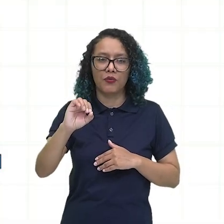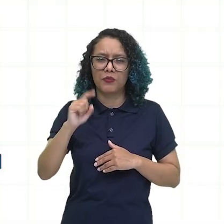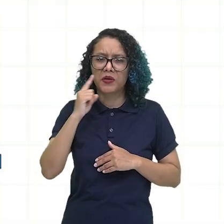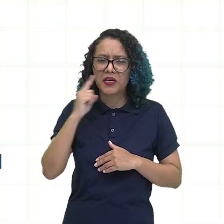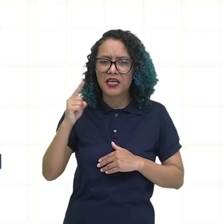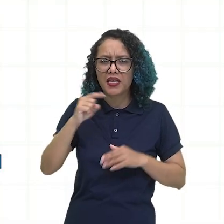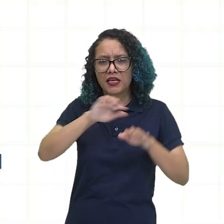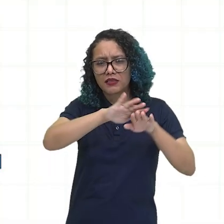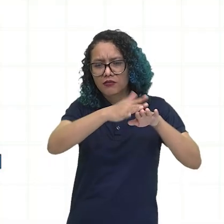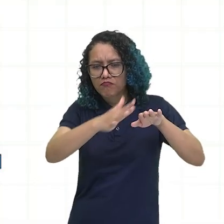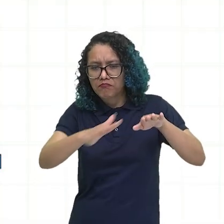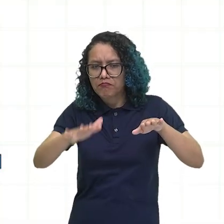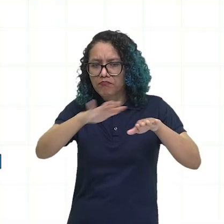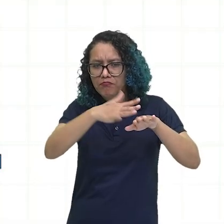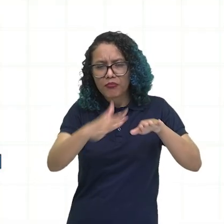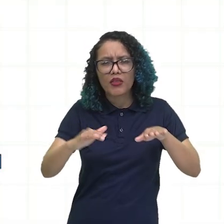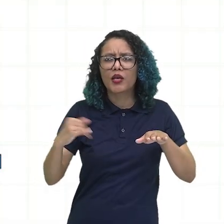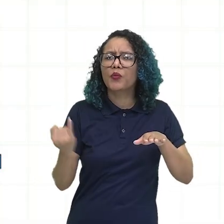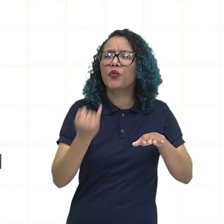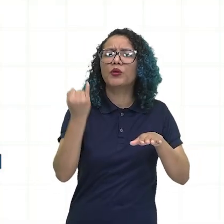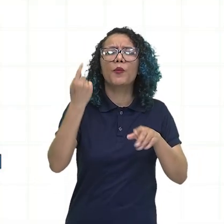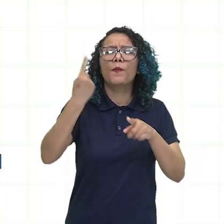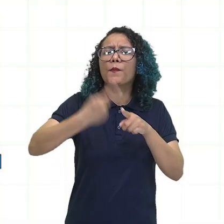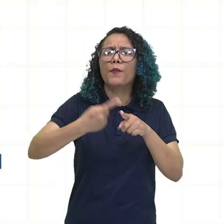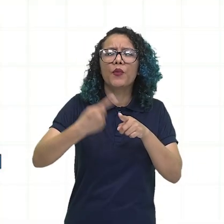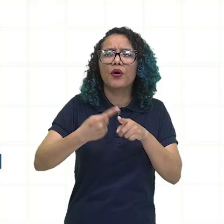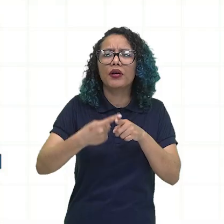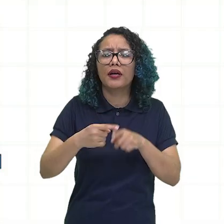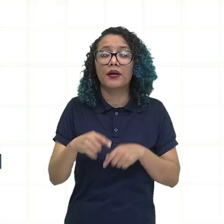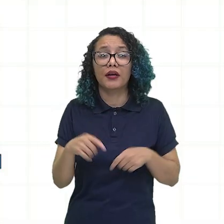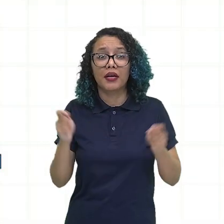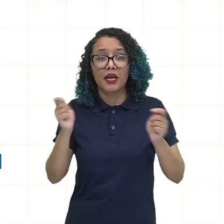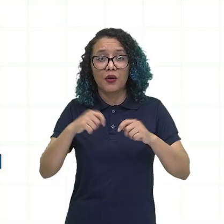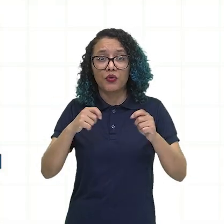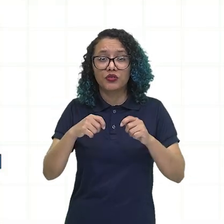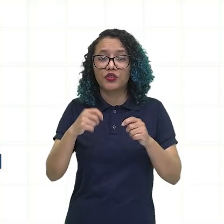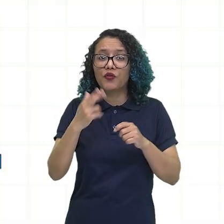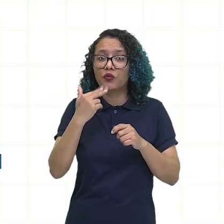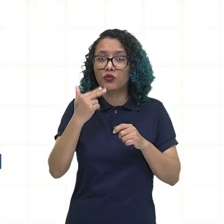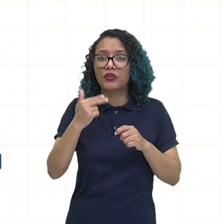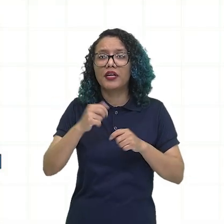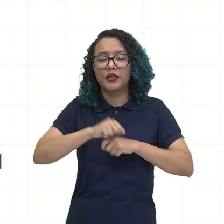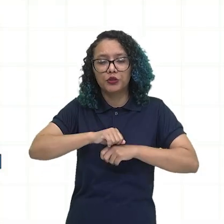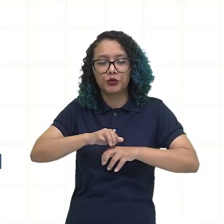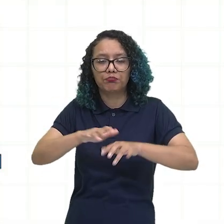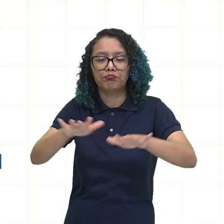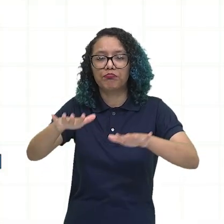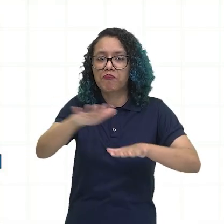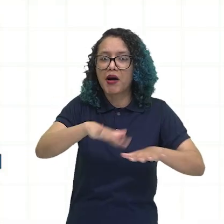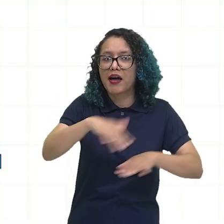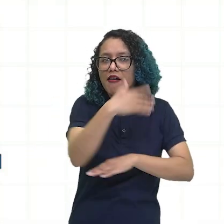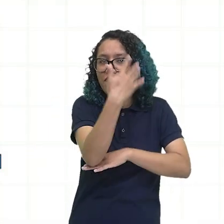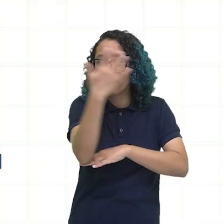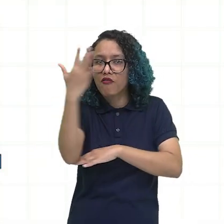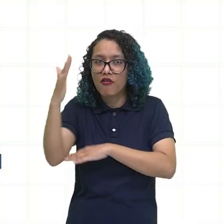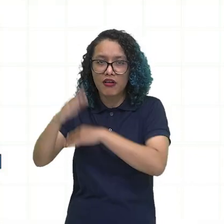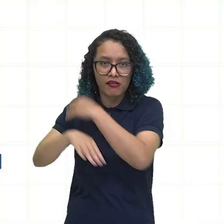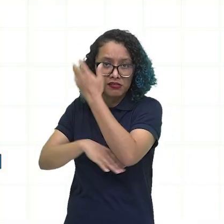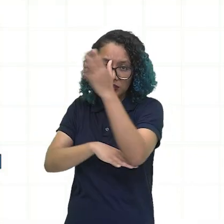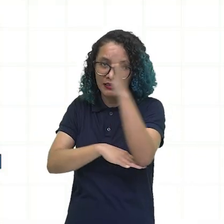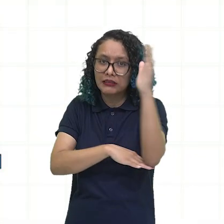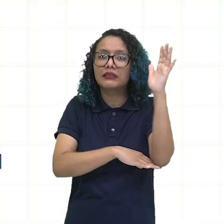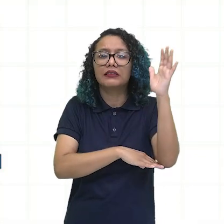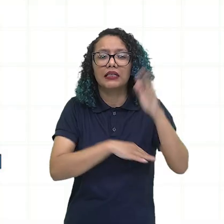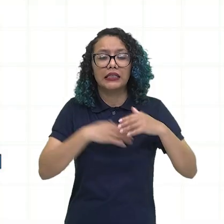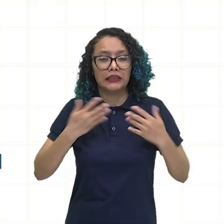extremamente importante, porque ele leva nutrientes para a nossa floresta. Então, localizado ao sul